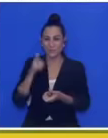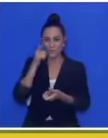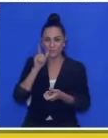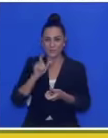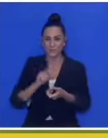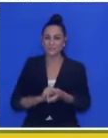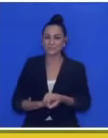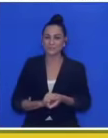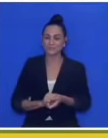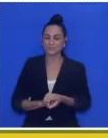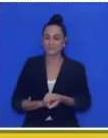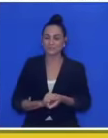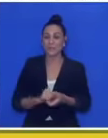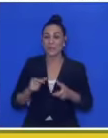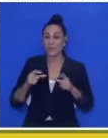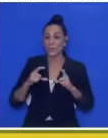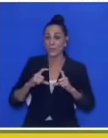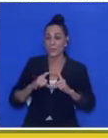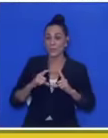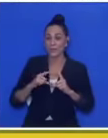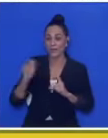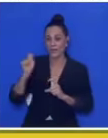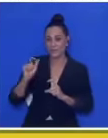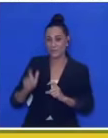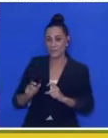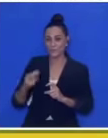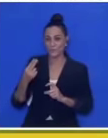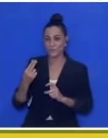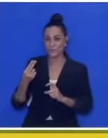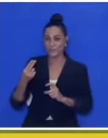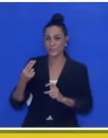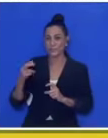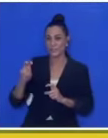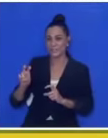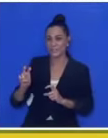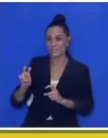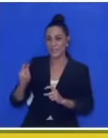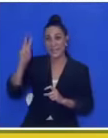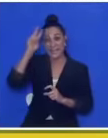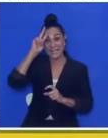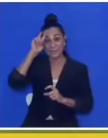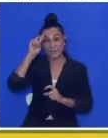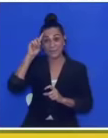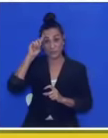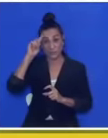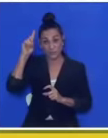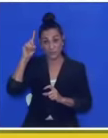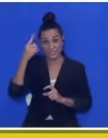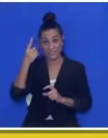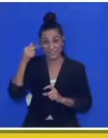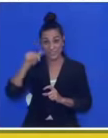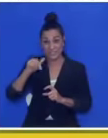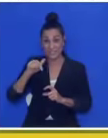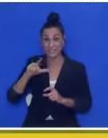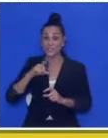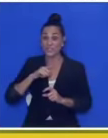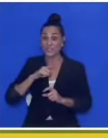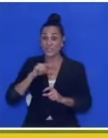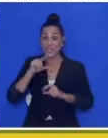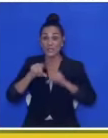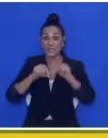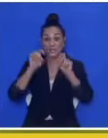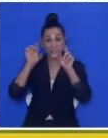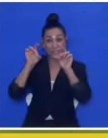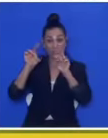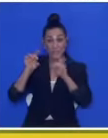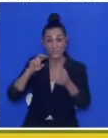Bola azul, número 25. Azul, 25. Lembrando, dia 17 de abril tem sorteio